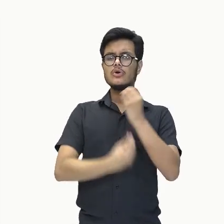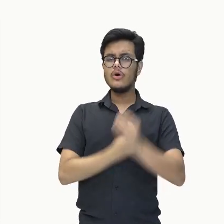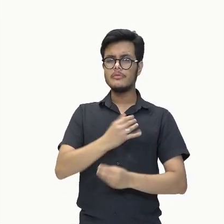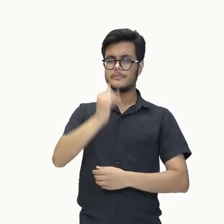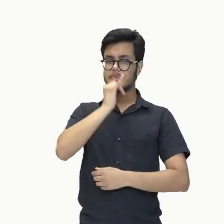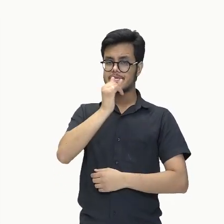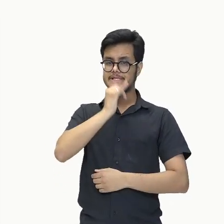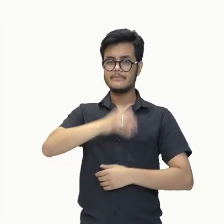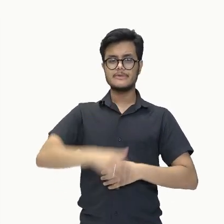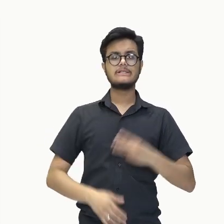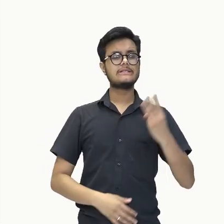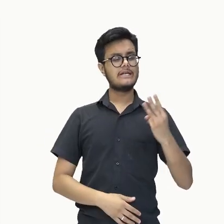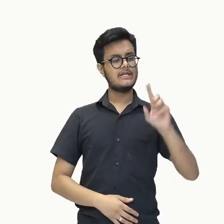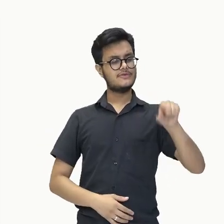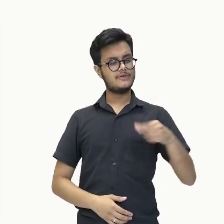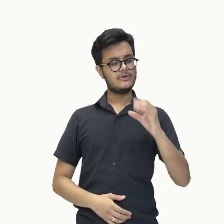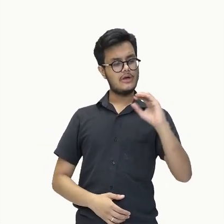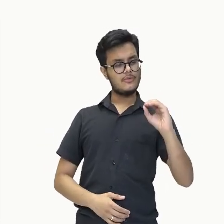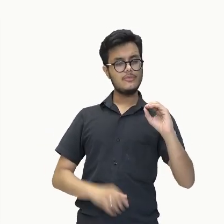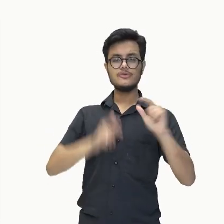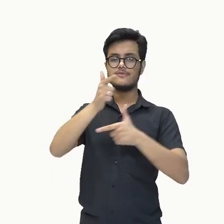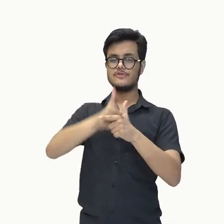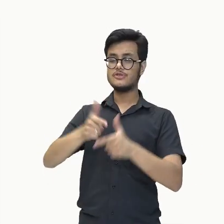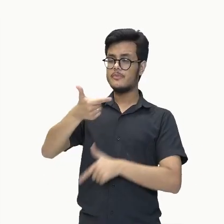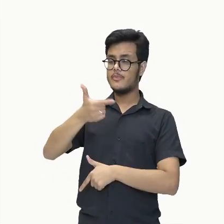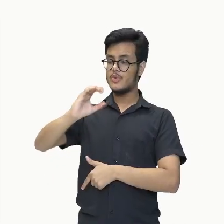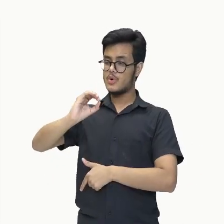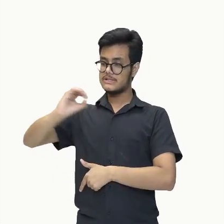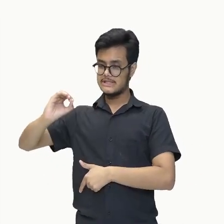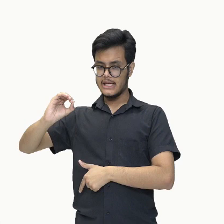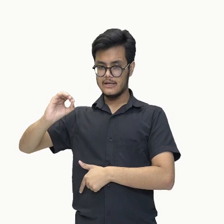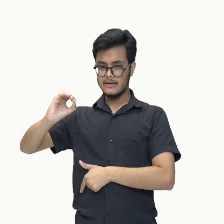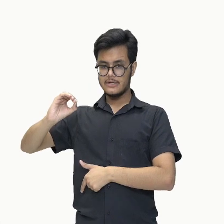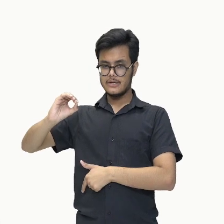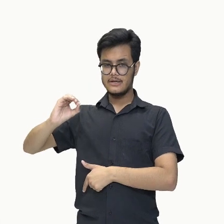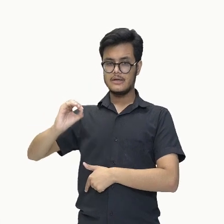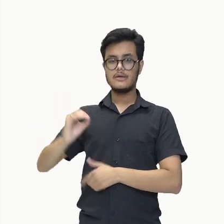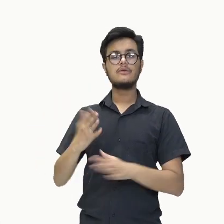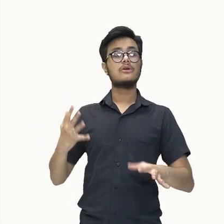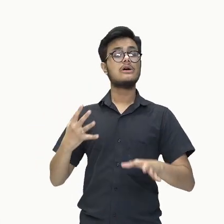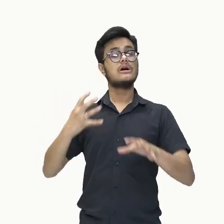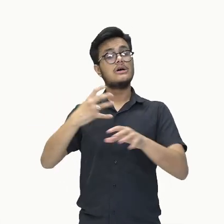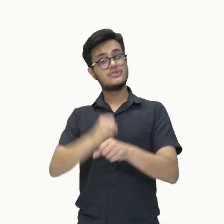ficar? Olha só, se nós temos